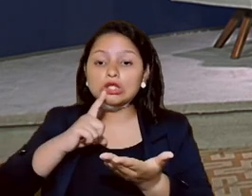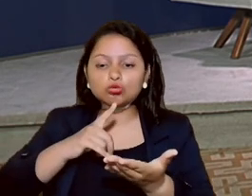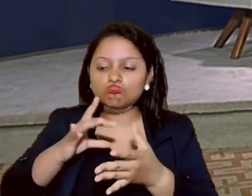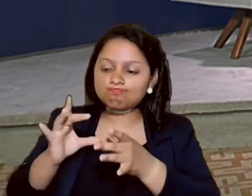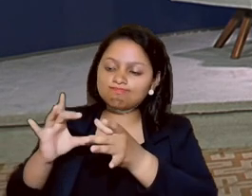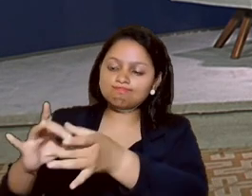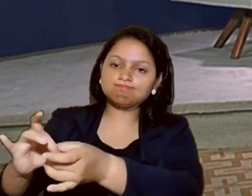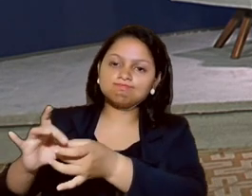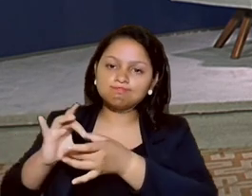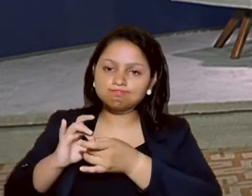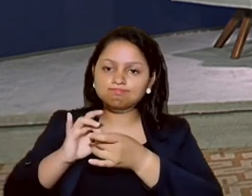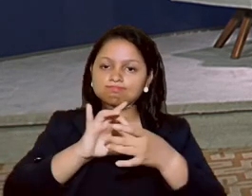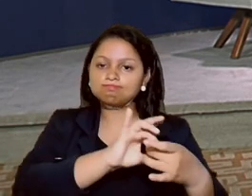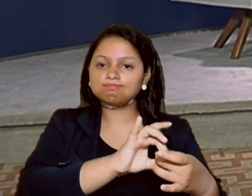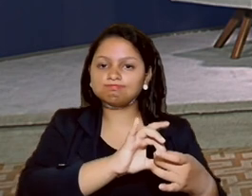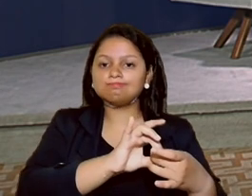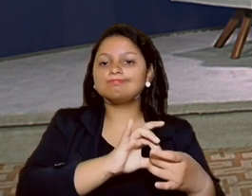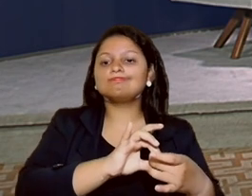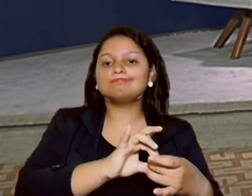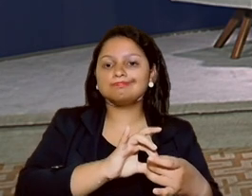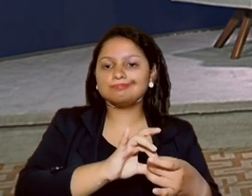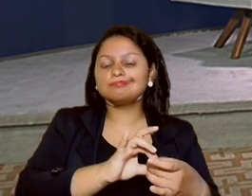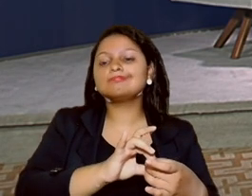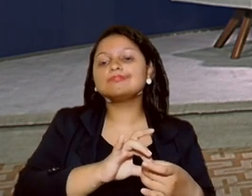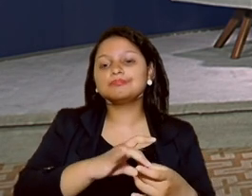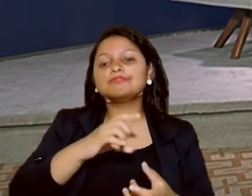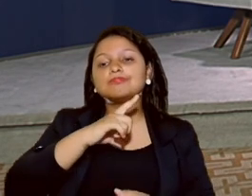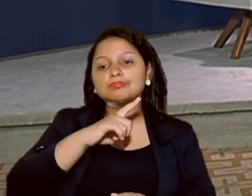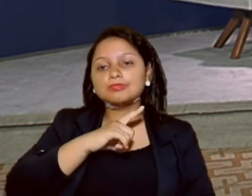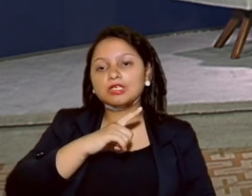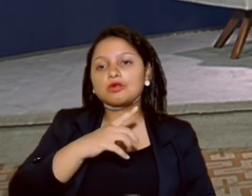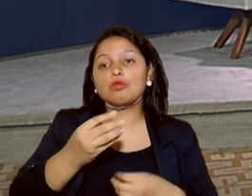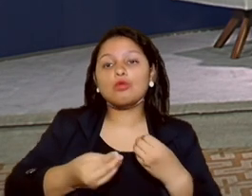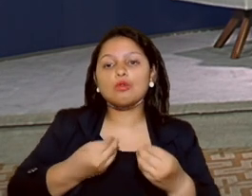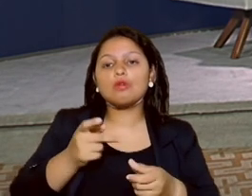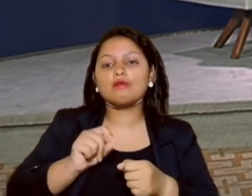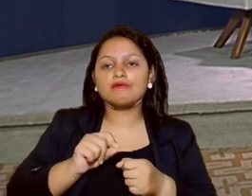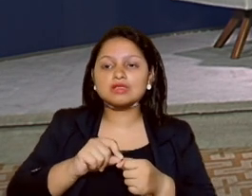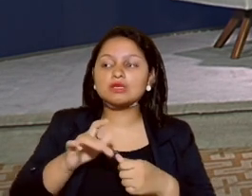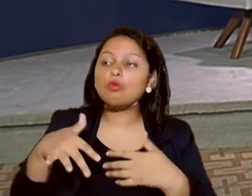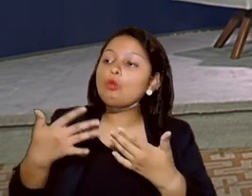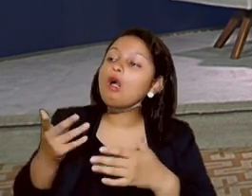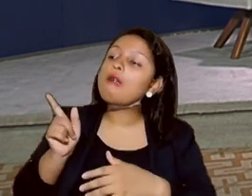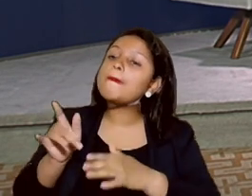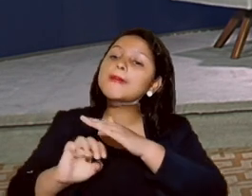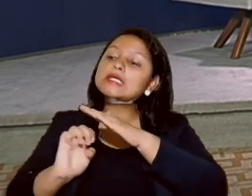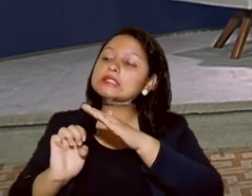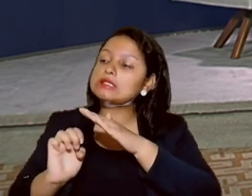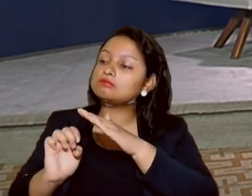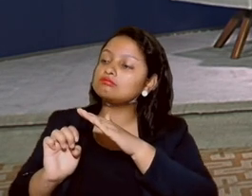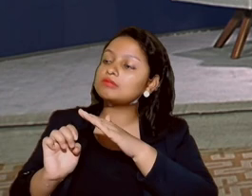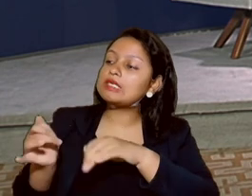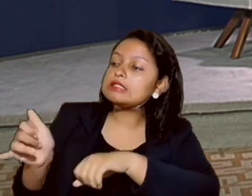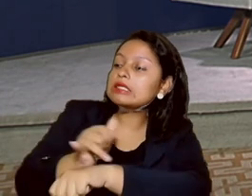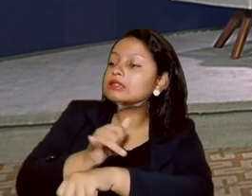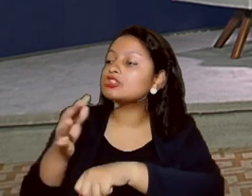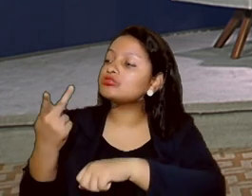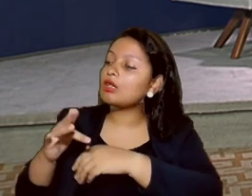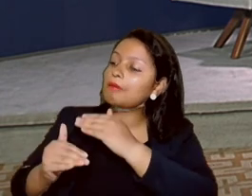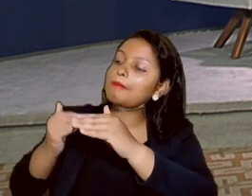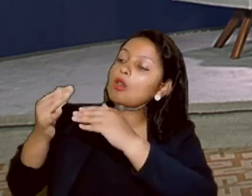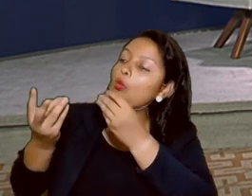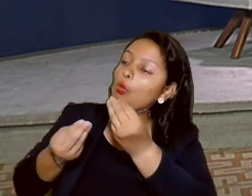à política de merchandising como ela vai se posicionar no produto Qual é a estratégia dela de crescimento Qual o mix que ela quer fornecer Então